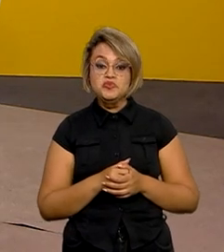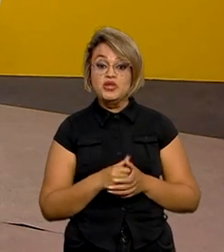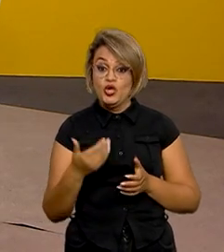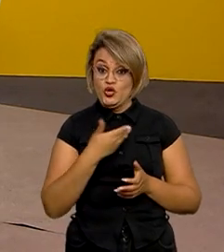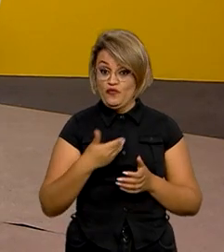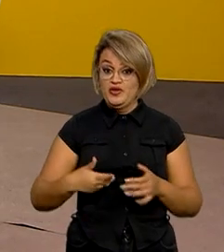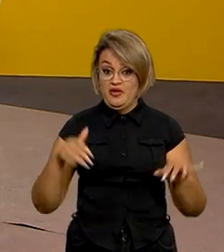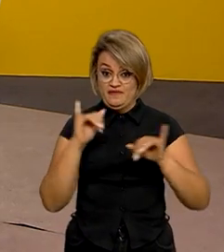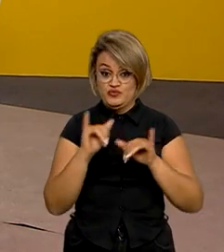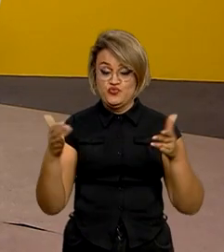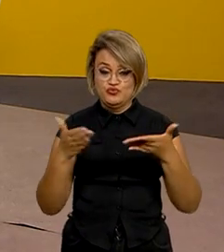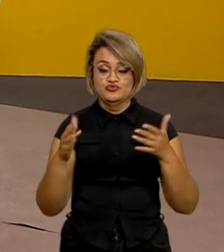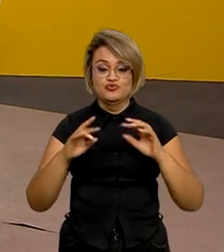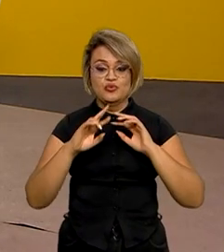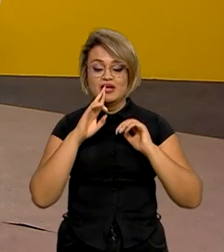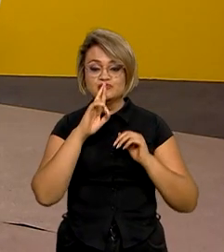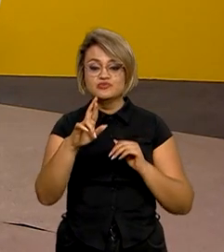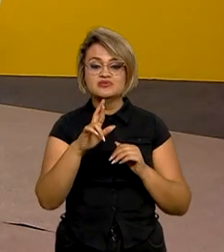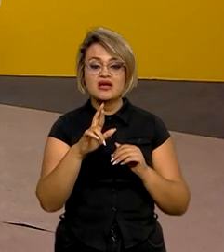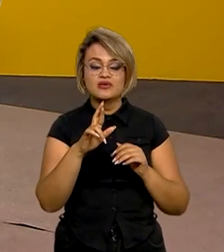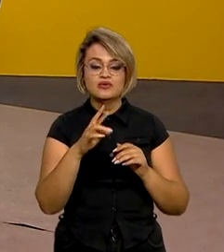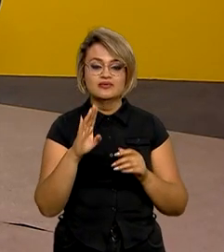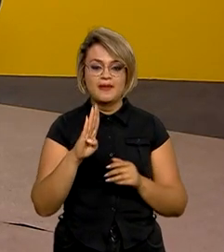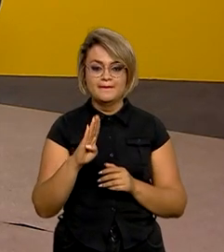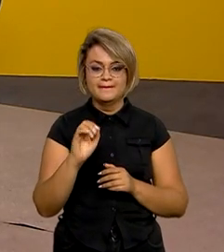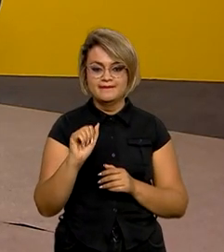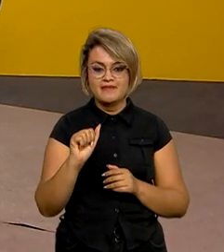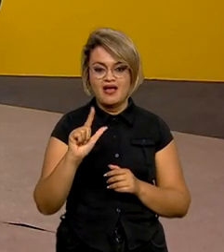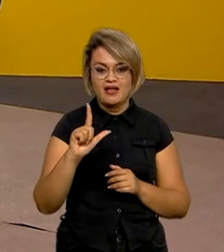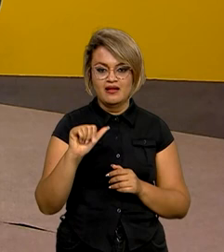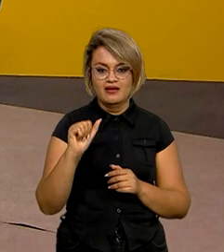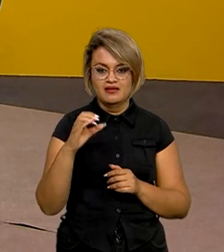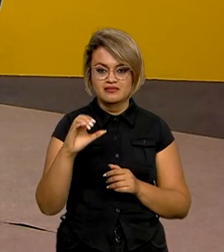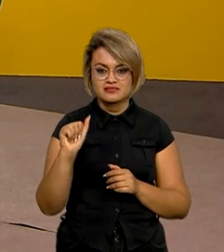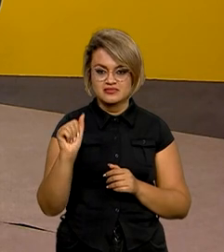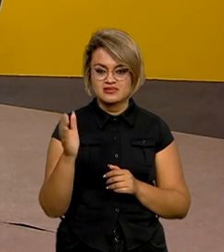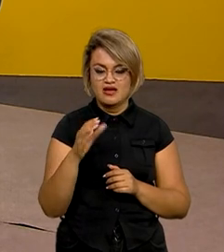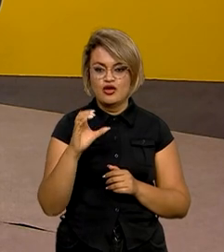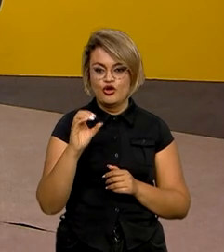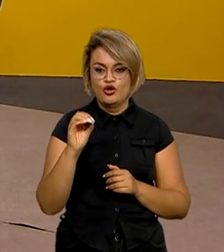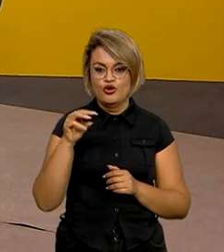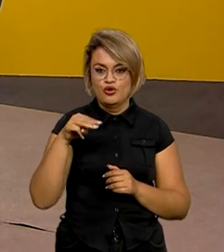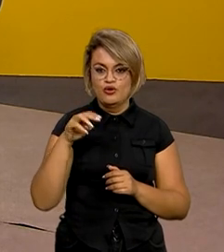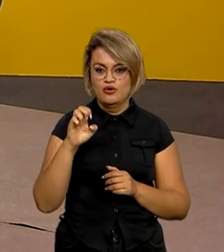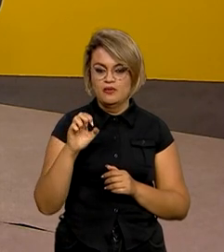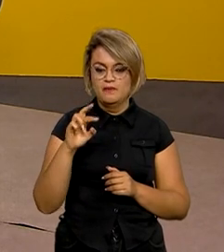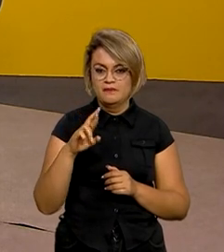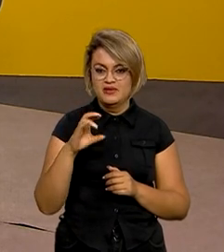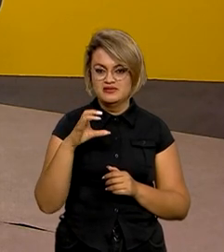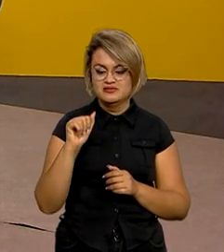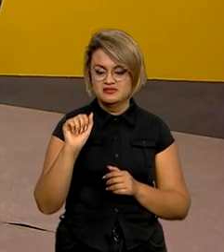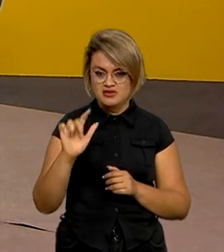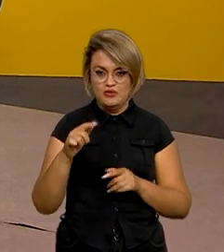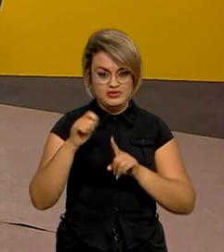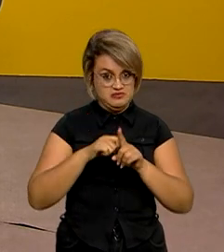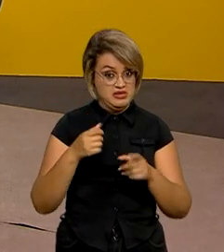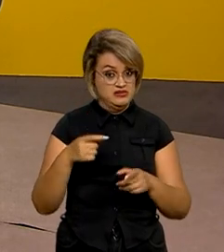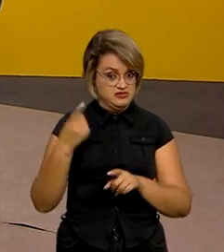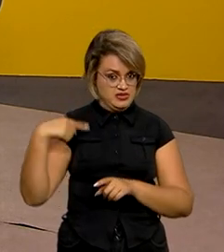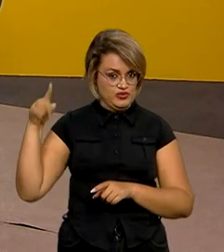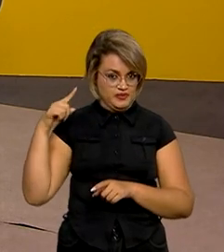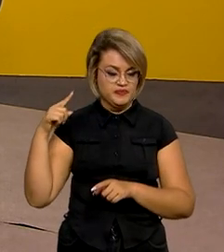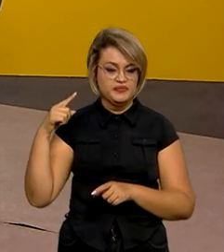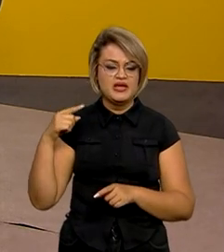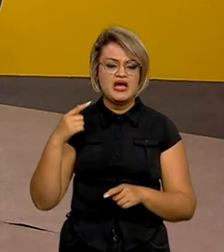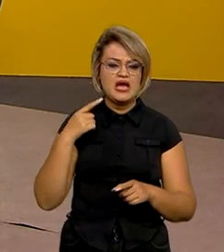O governo divulgou hoje o resultado da balança comercial do mês de agosto. Destaque para o crescimento das exportações em relação